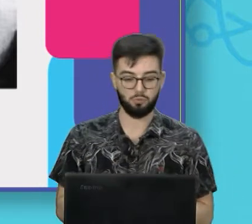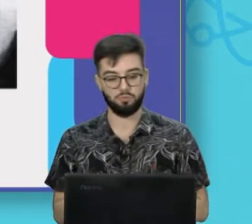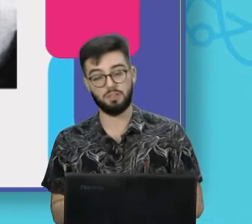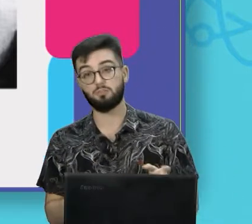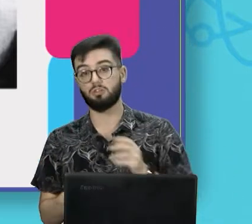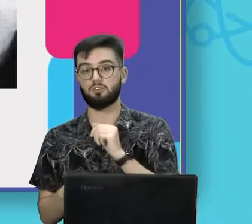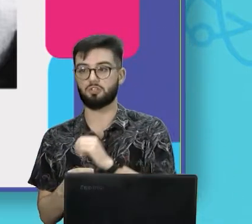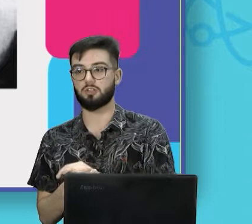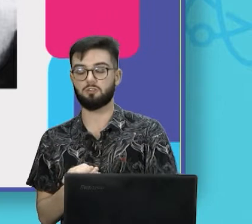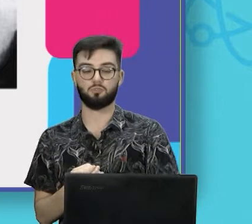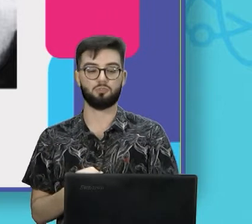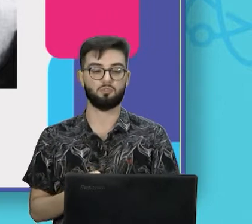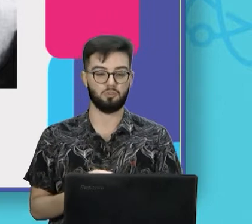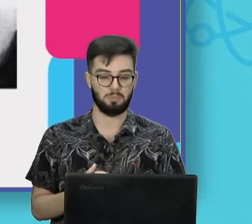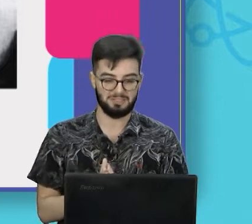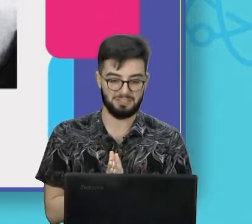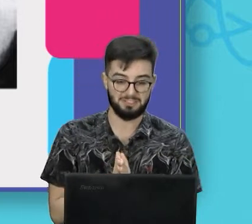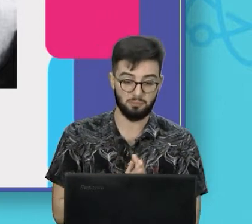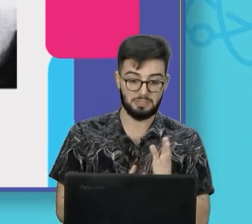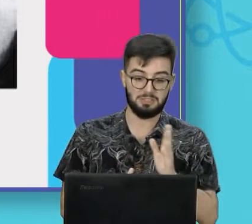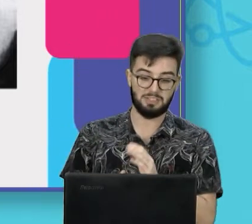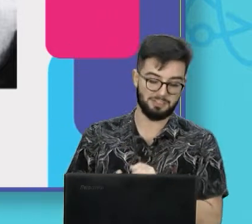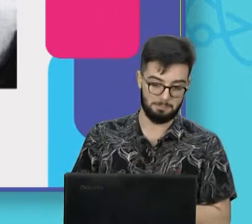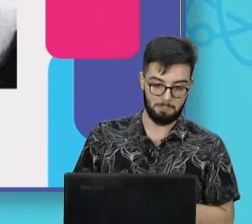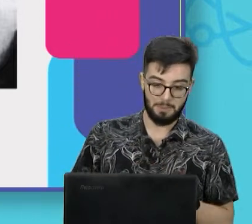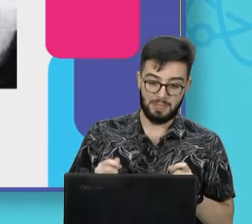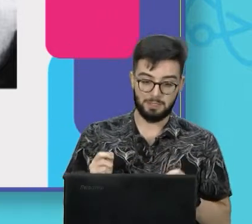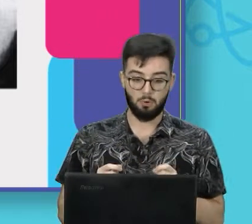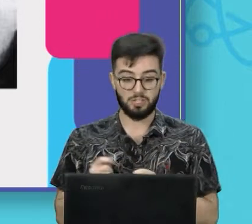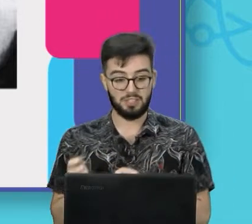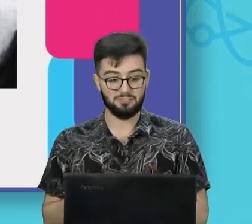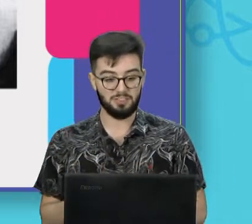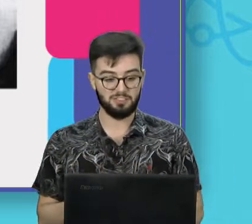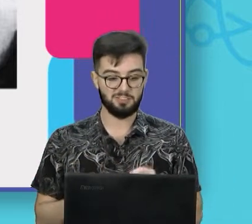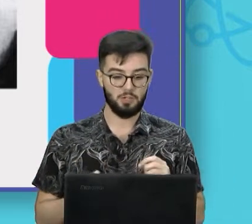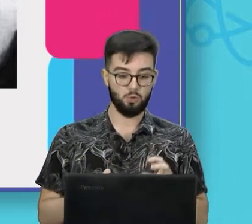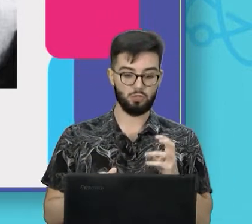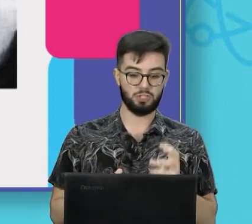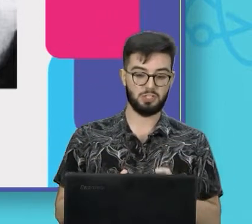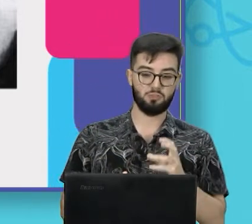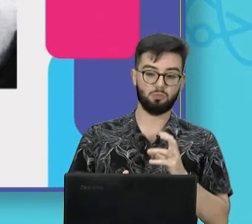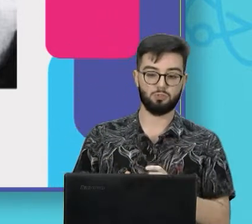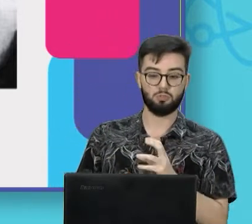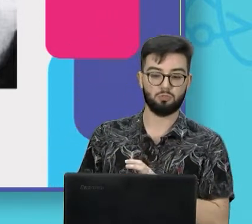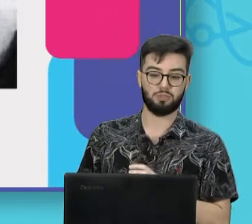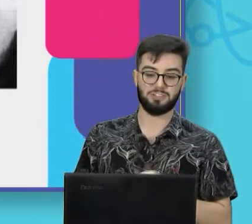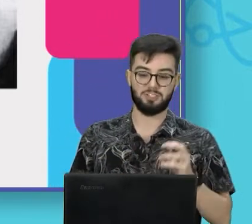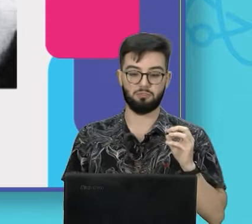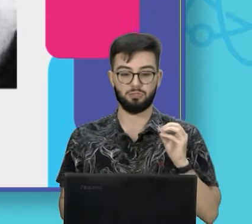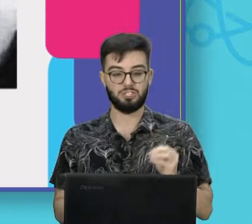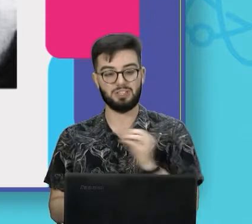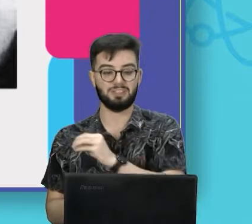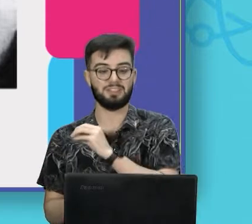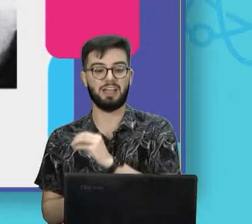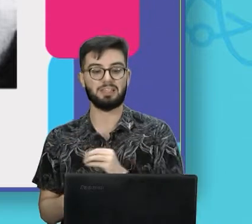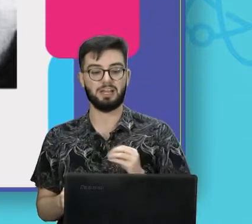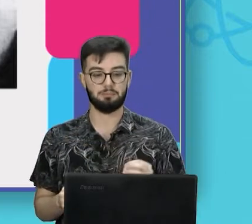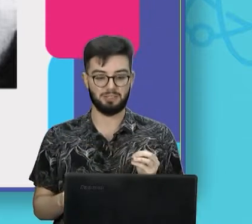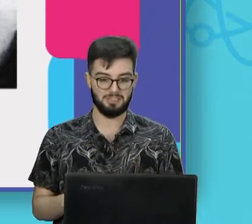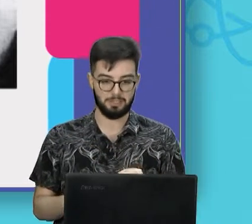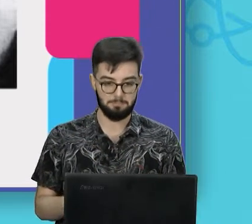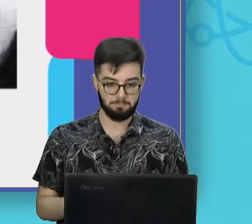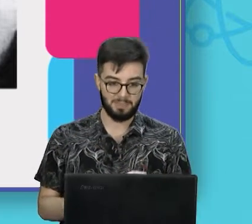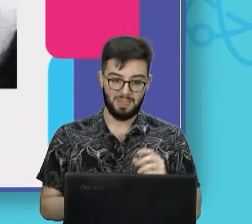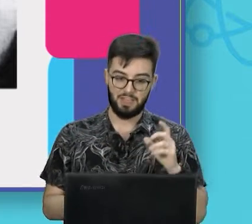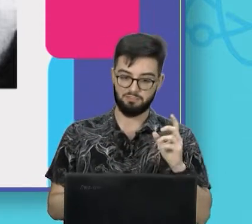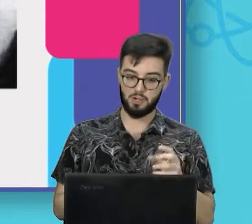do Historiador Marco Antonio Villa no seu livro História das constituições brasileiras é quando ele diz assim na maioria das vezes os textos constitucionais estavam distantes da